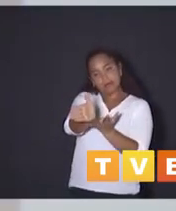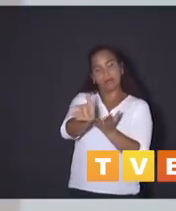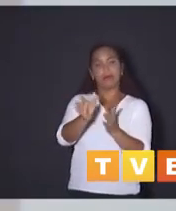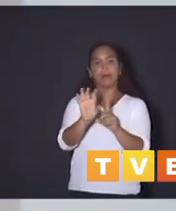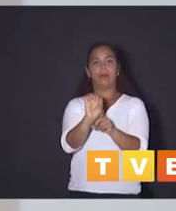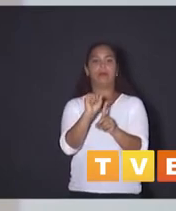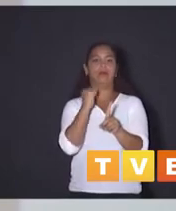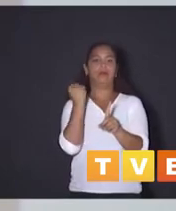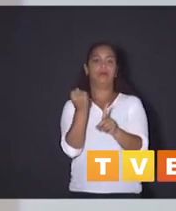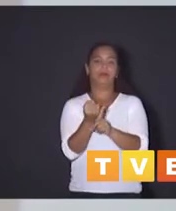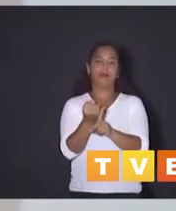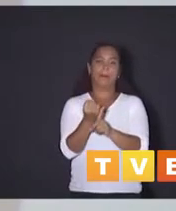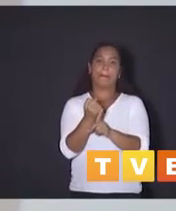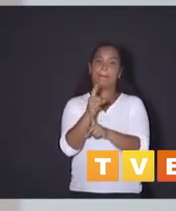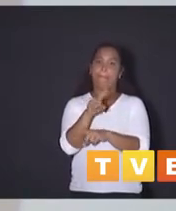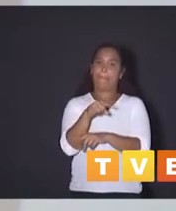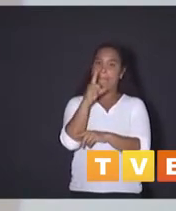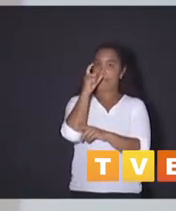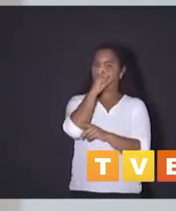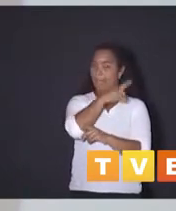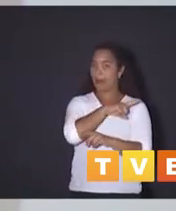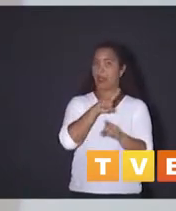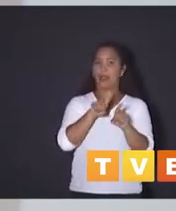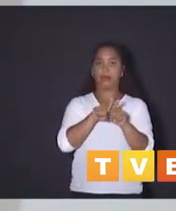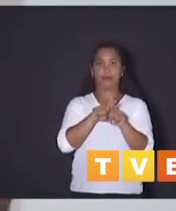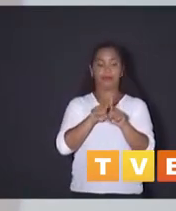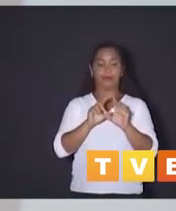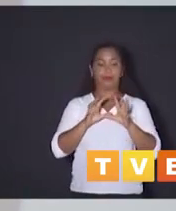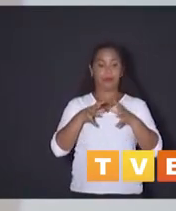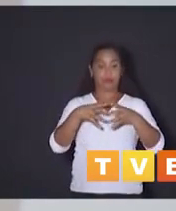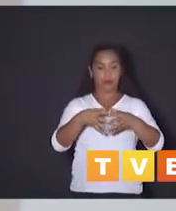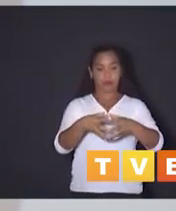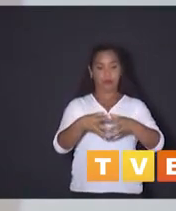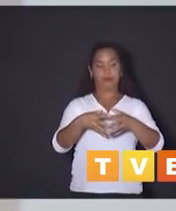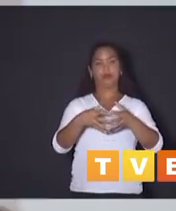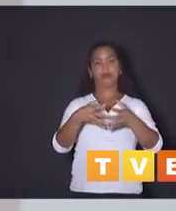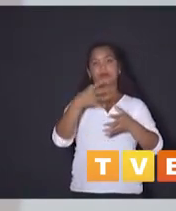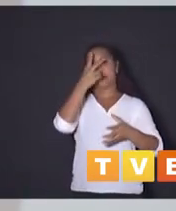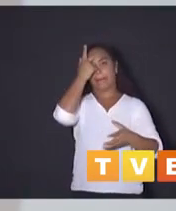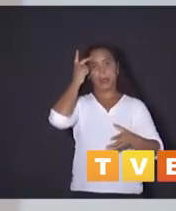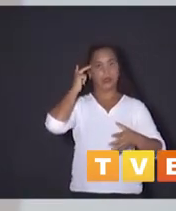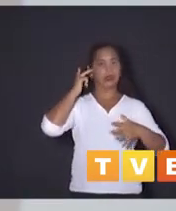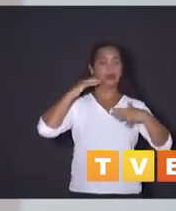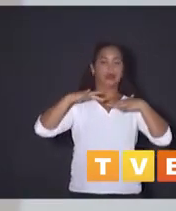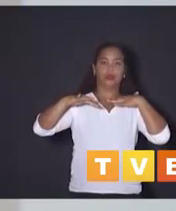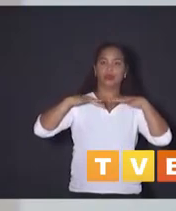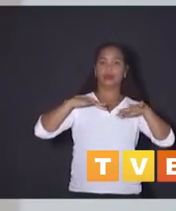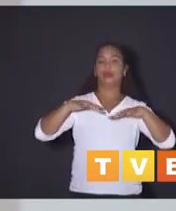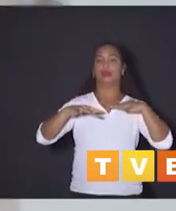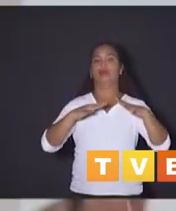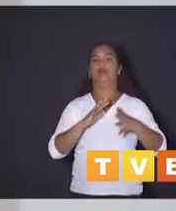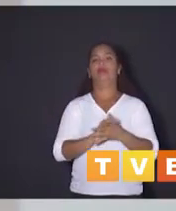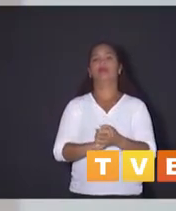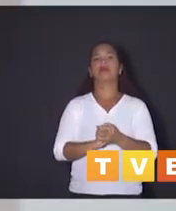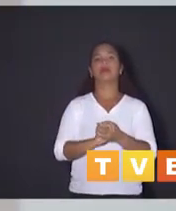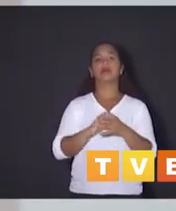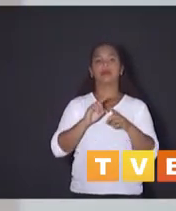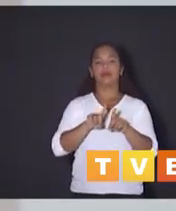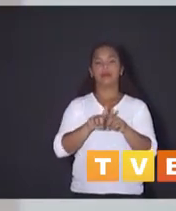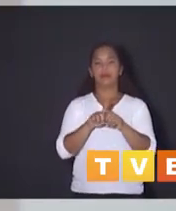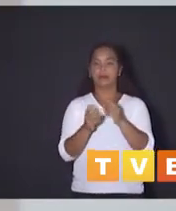algo muito complexo diz respeito a um conjunto de pessoas a um movimento ao ato de produzir